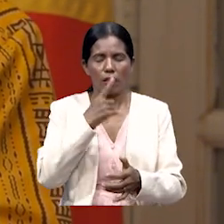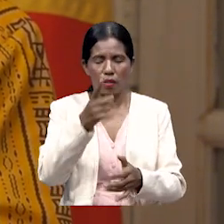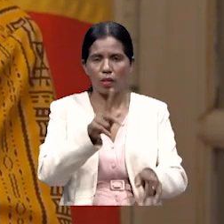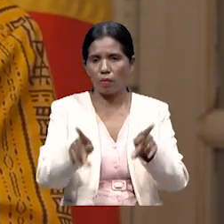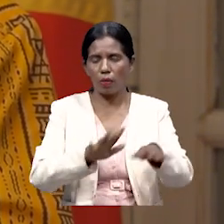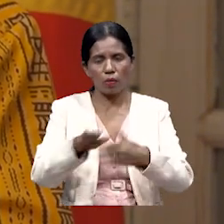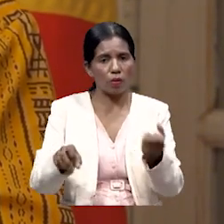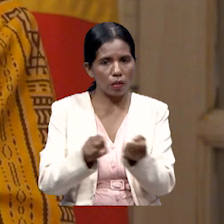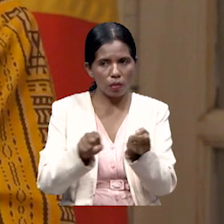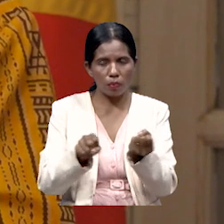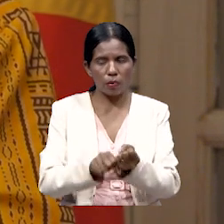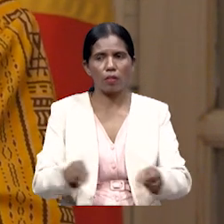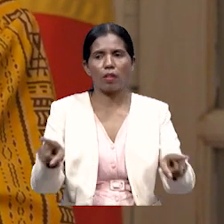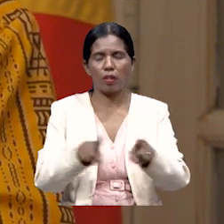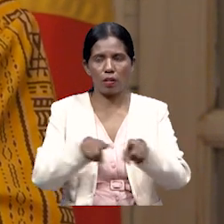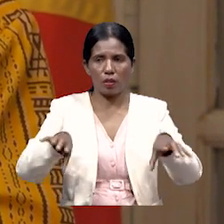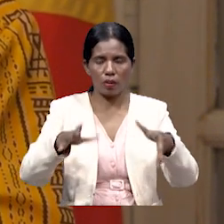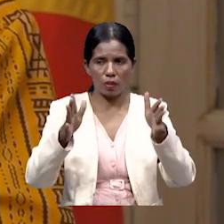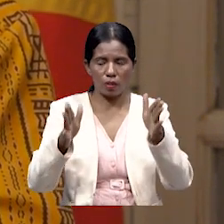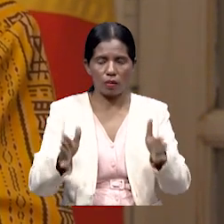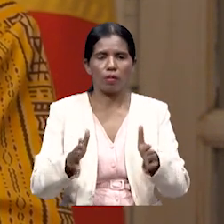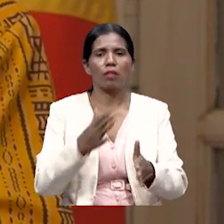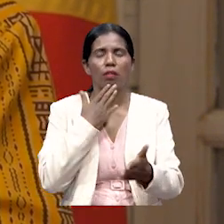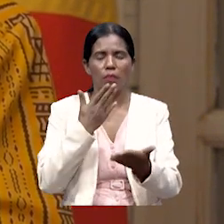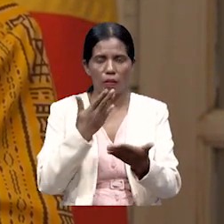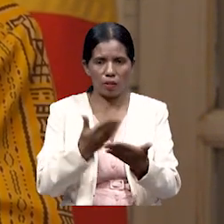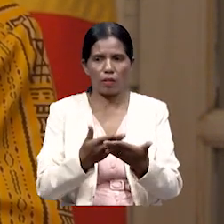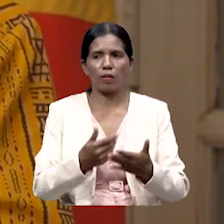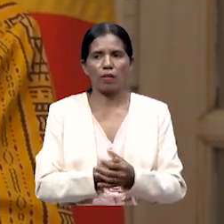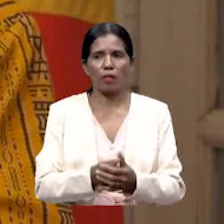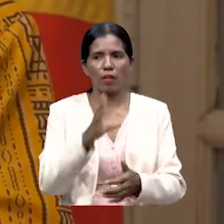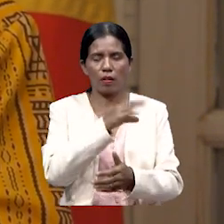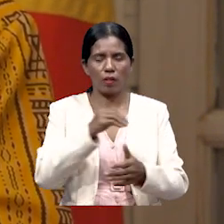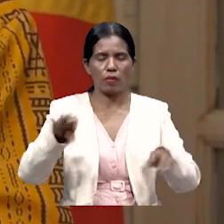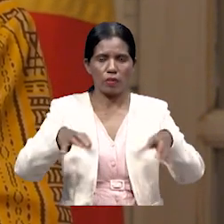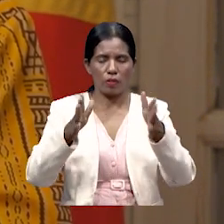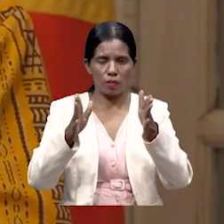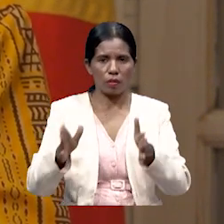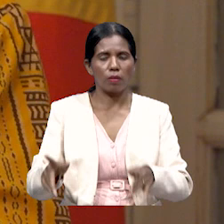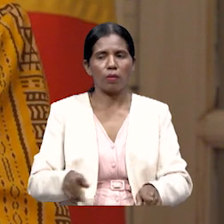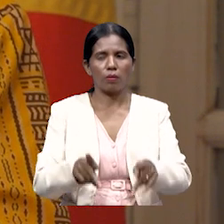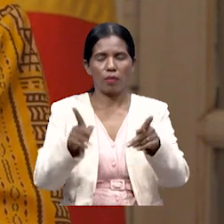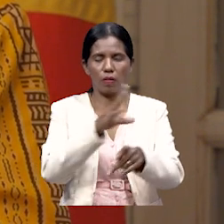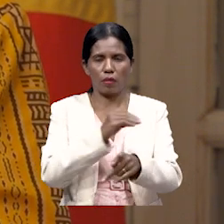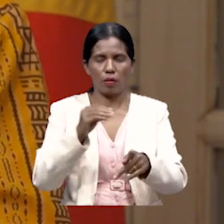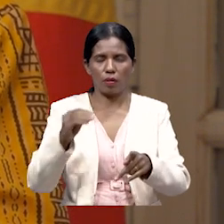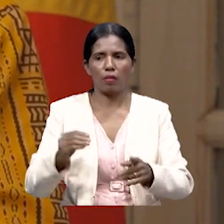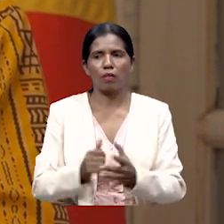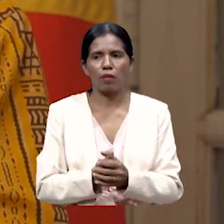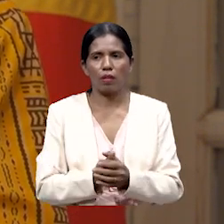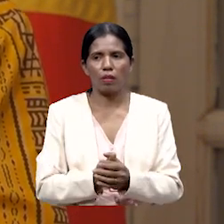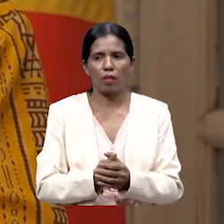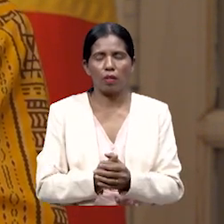contribuição, lugar de trabalhador de limpeza no setor privado, novos funcionários públicos, a licença de lei,